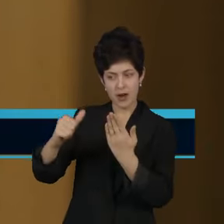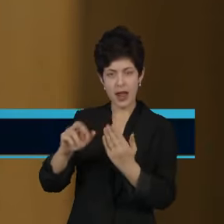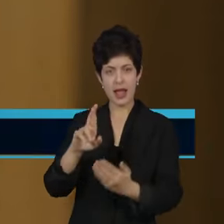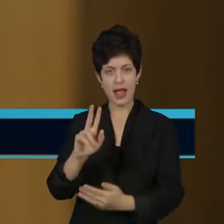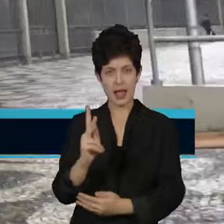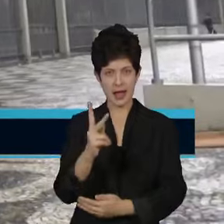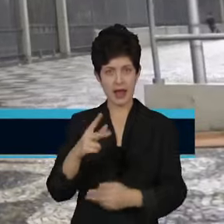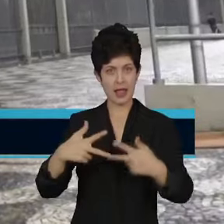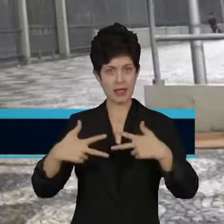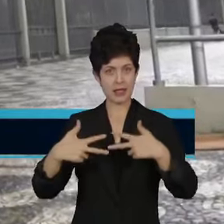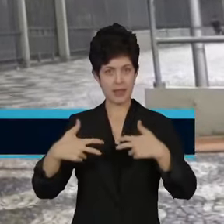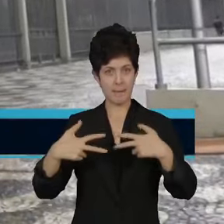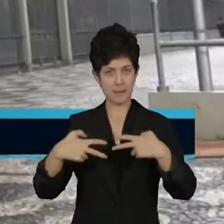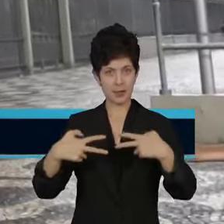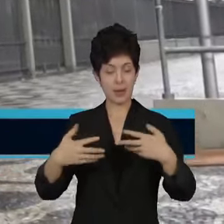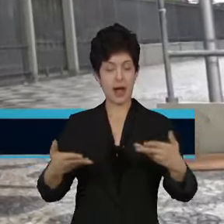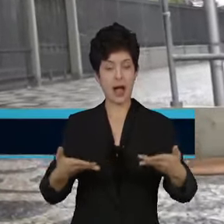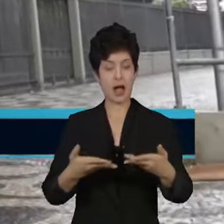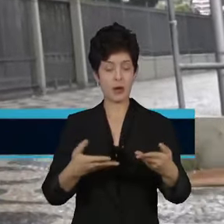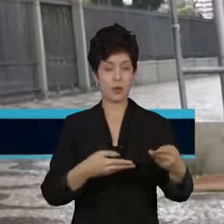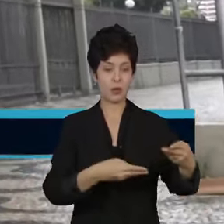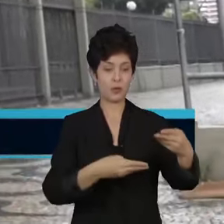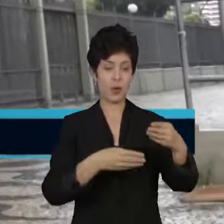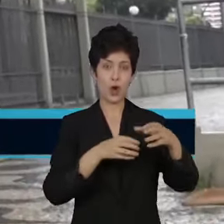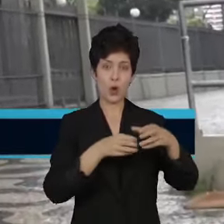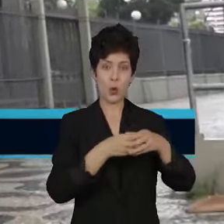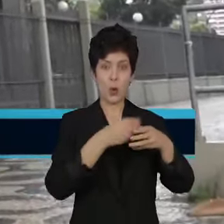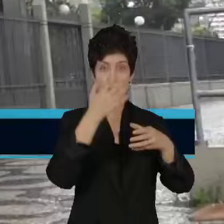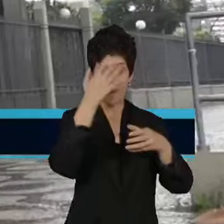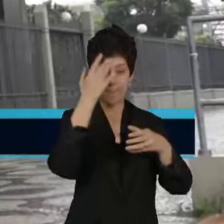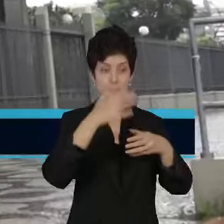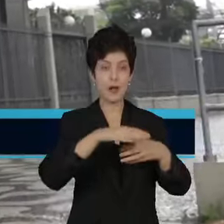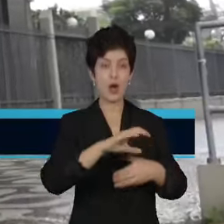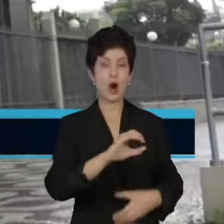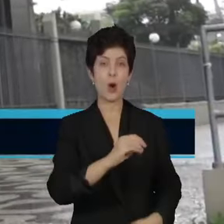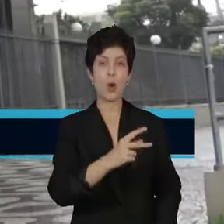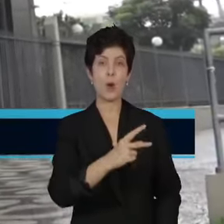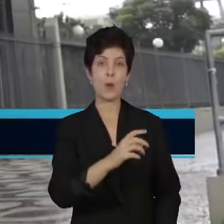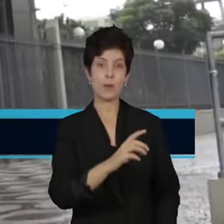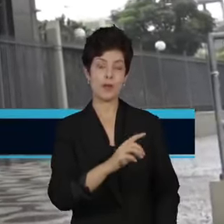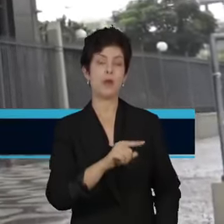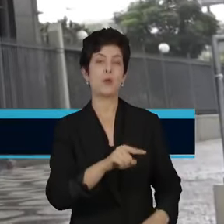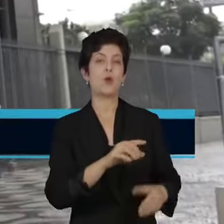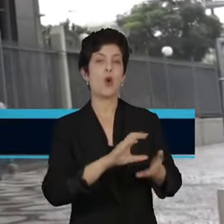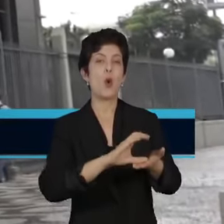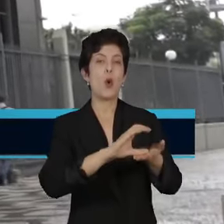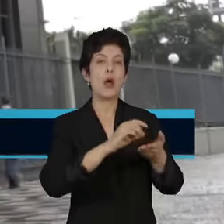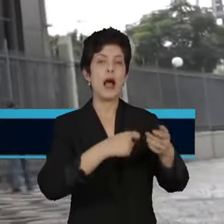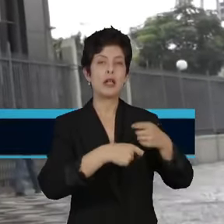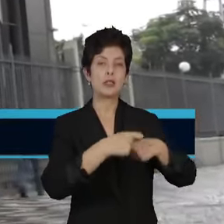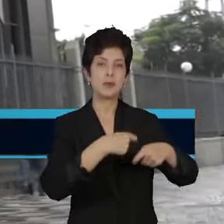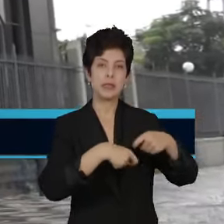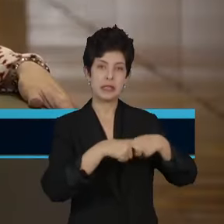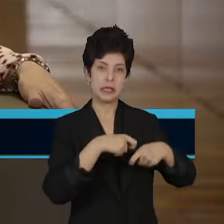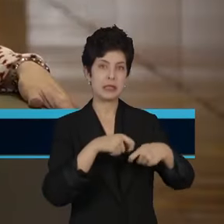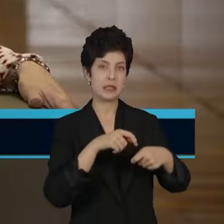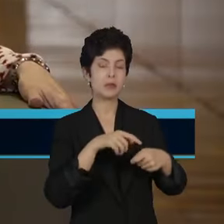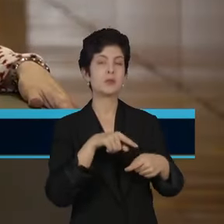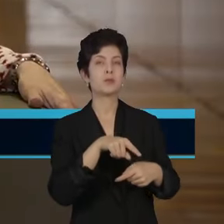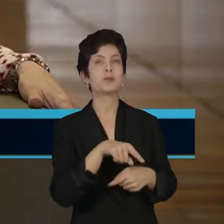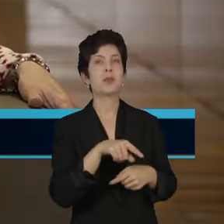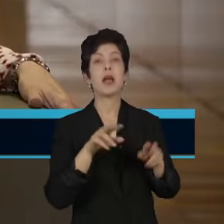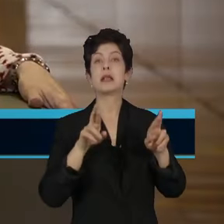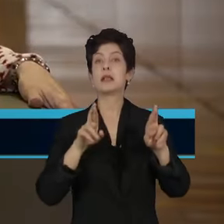da Petrobras. Agora está nas mãos do Comitê de Pessoas, o COP, ligado ao Conselho de Administração da companhia.